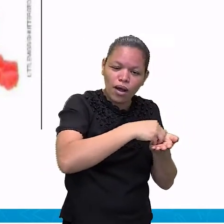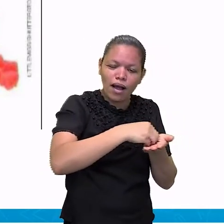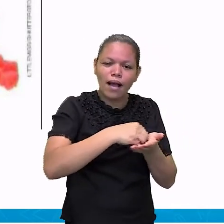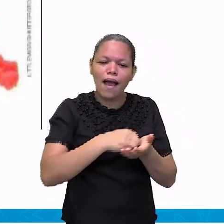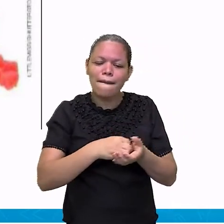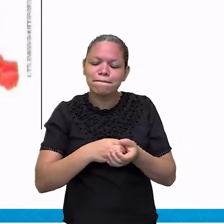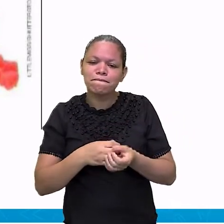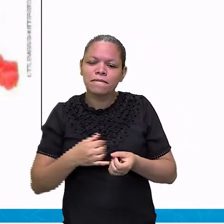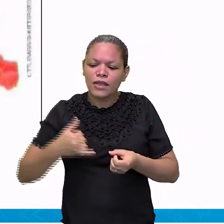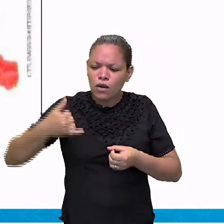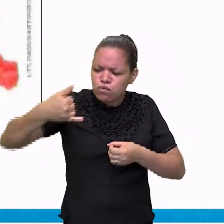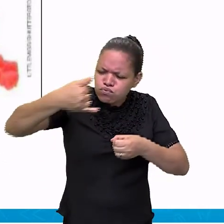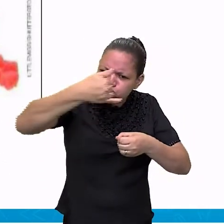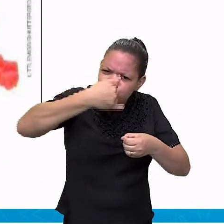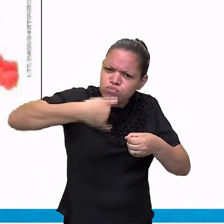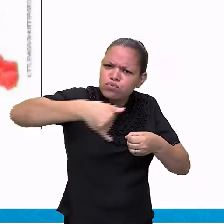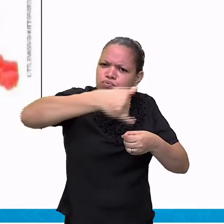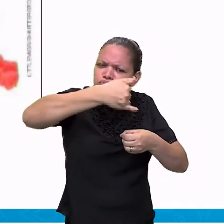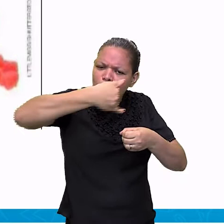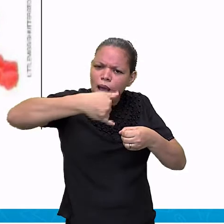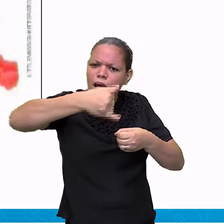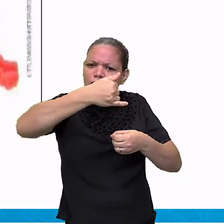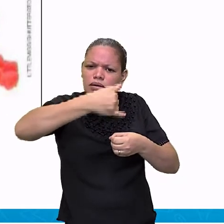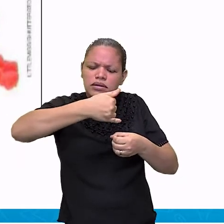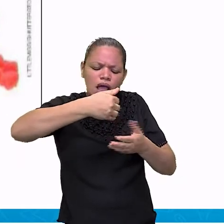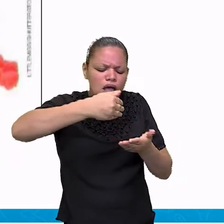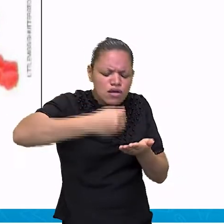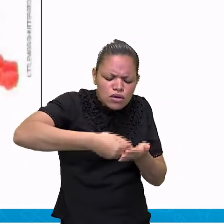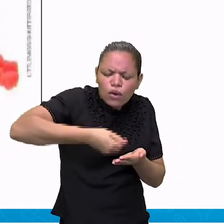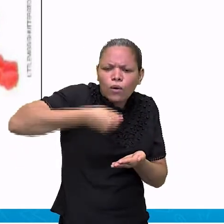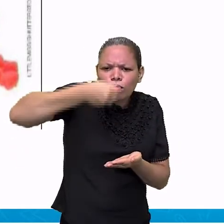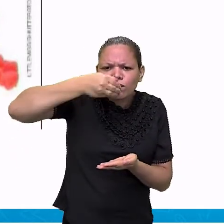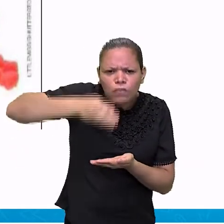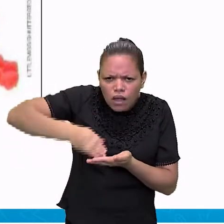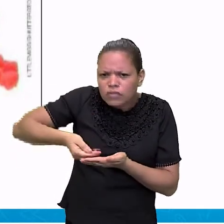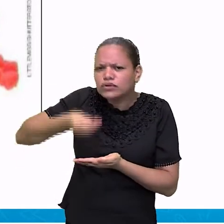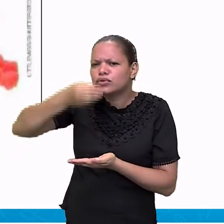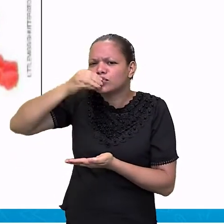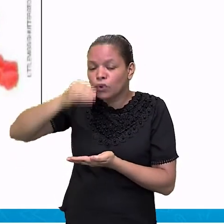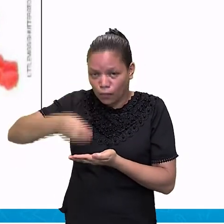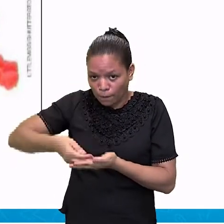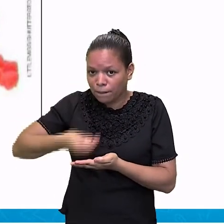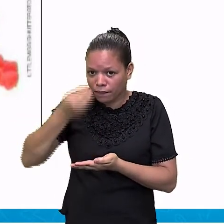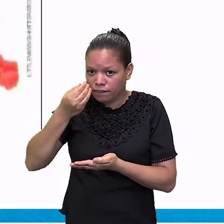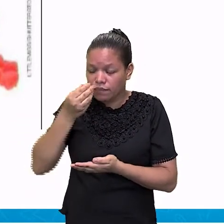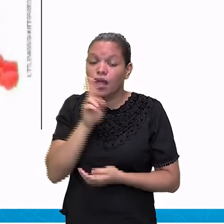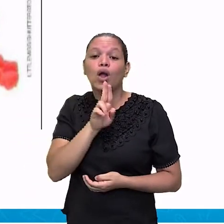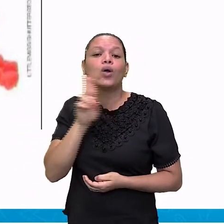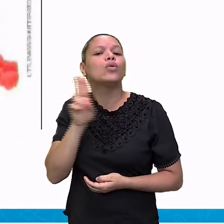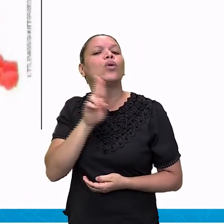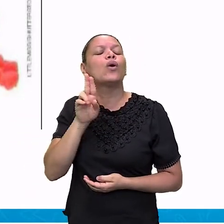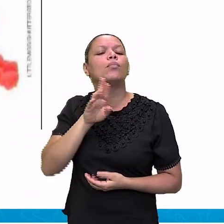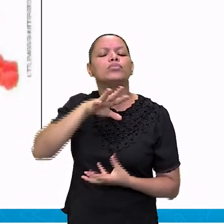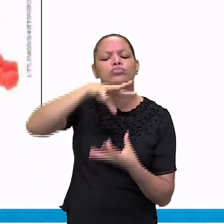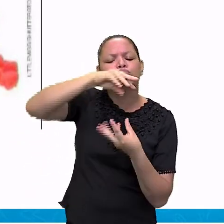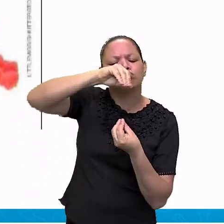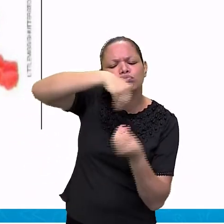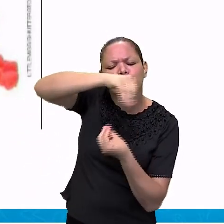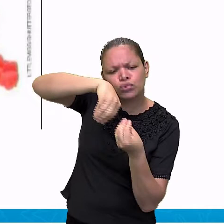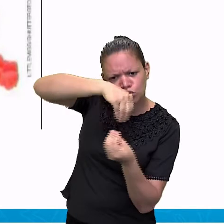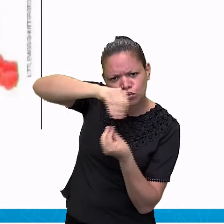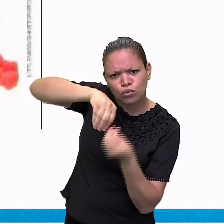aqui de mistura ou eu vou chamar de mudança de forma. Se